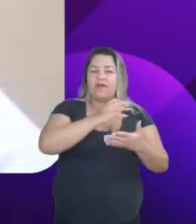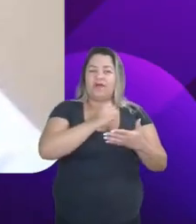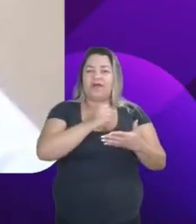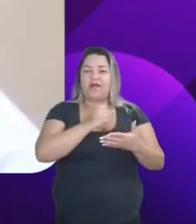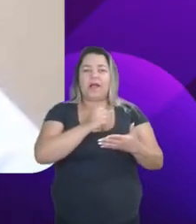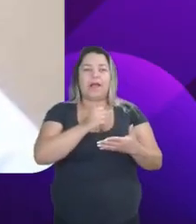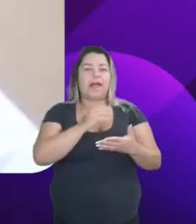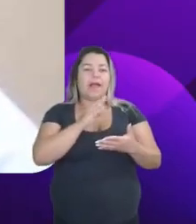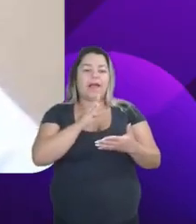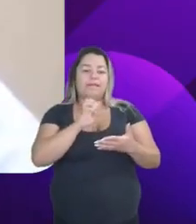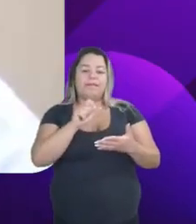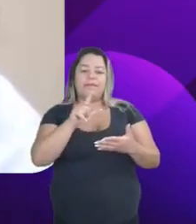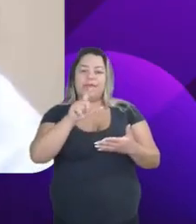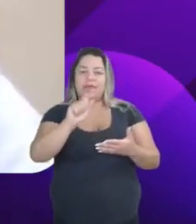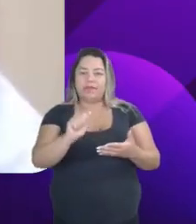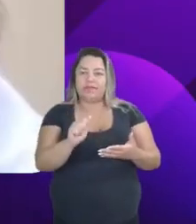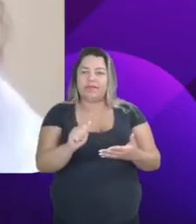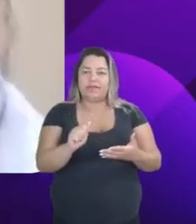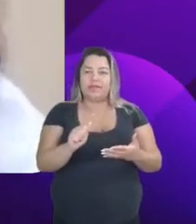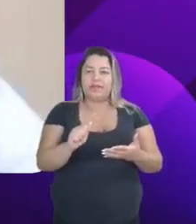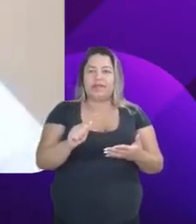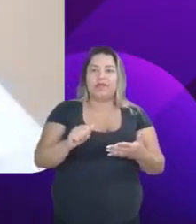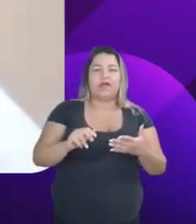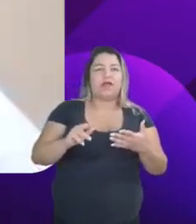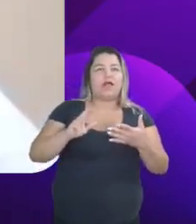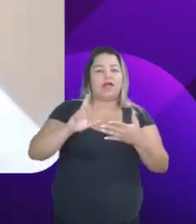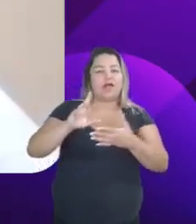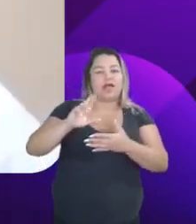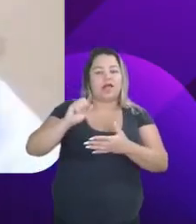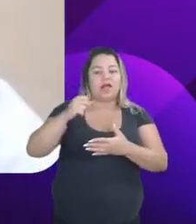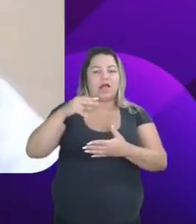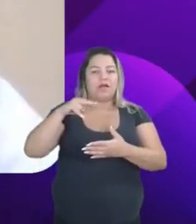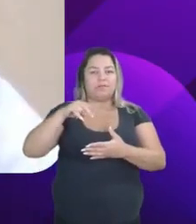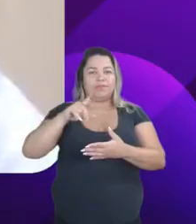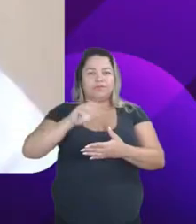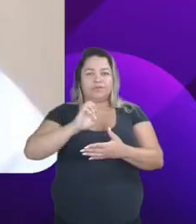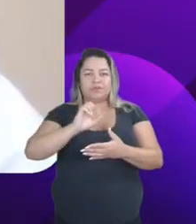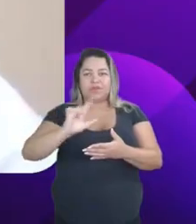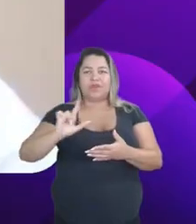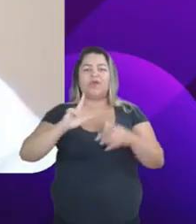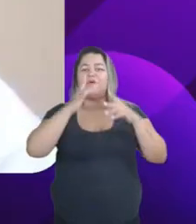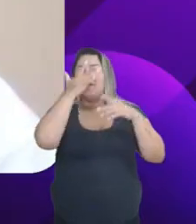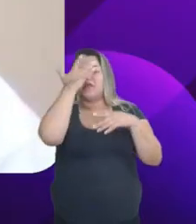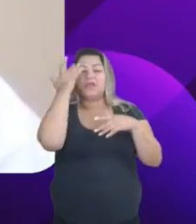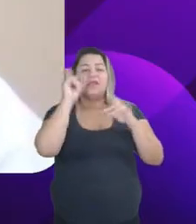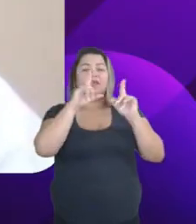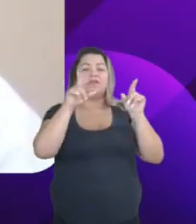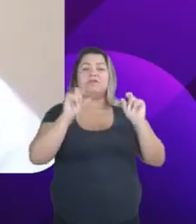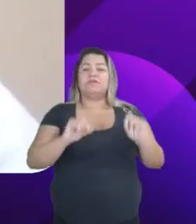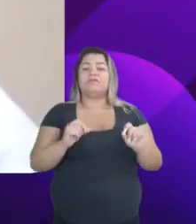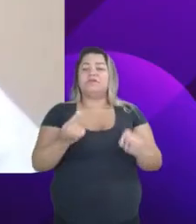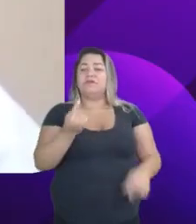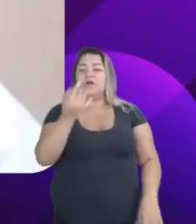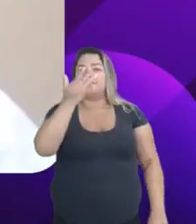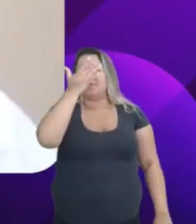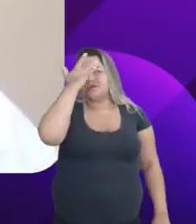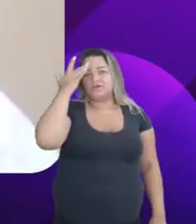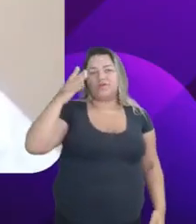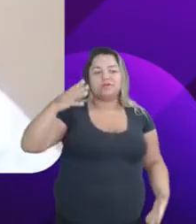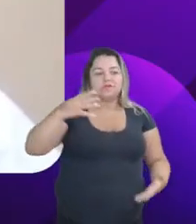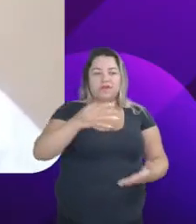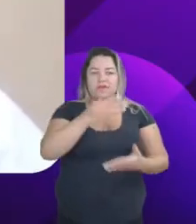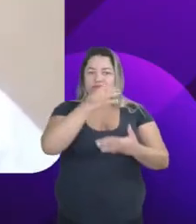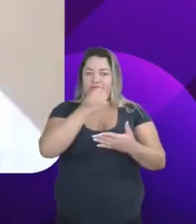Bela Adormecida? Rapunzel está presa na torre, cabelo cresce. Quem é a única pessoa no mundo a conseguir